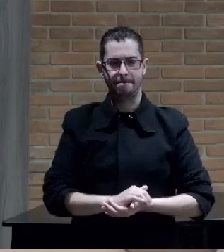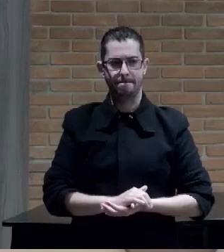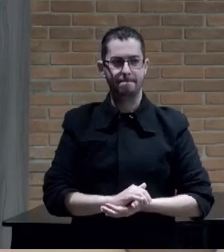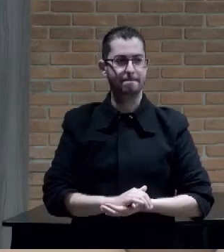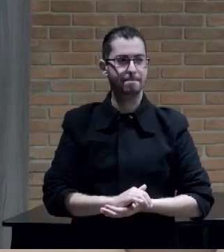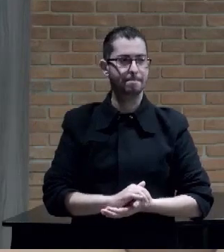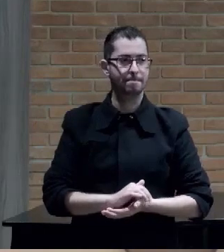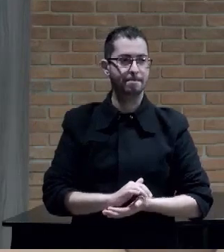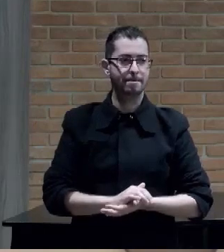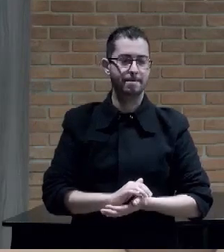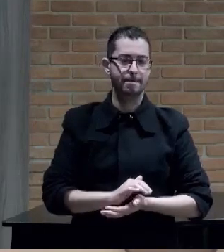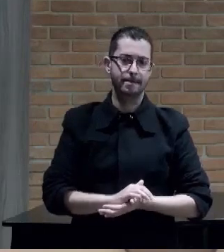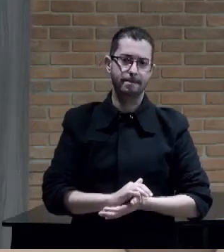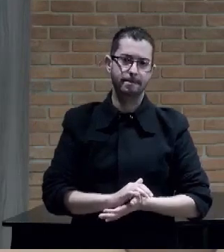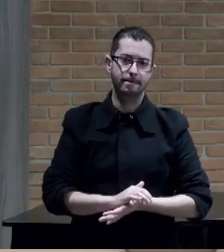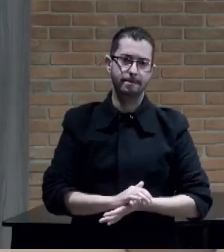aí.